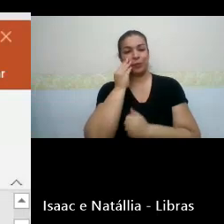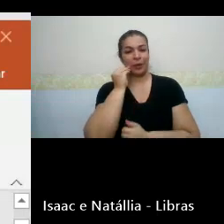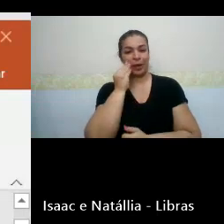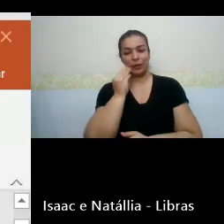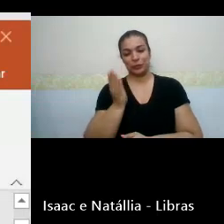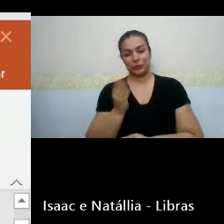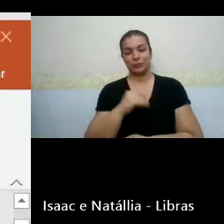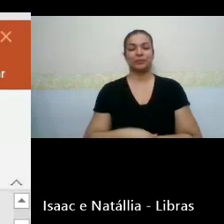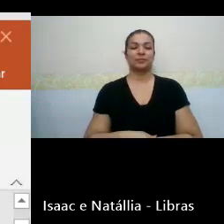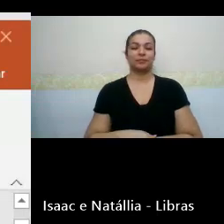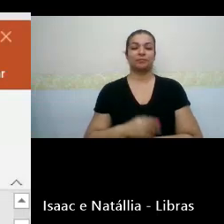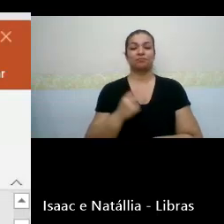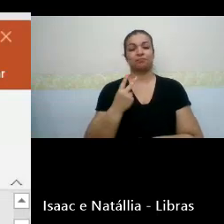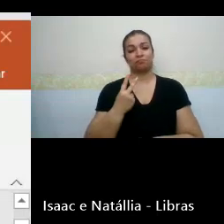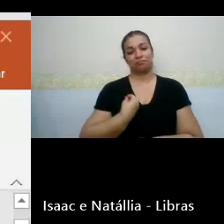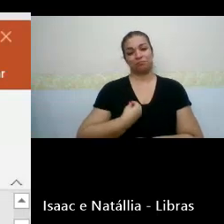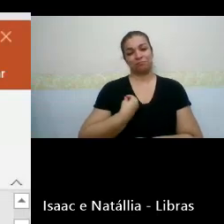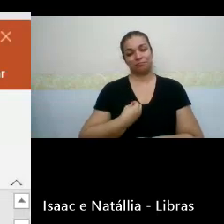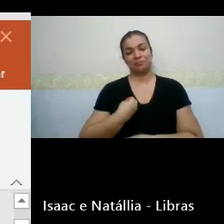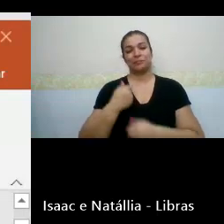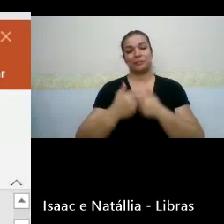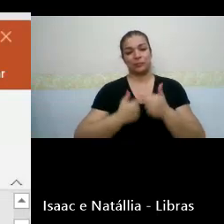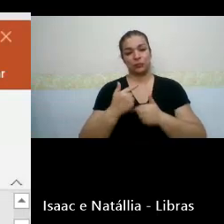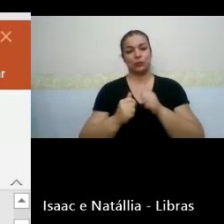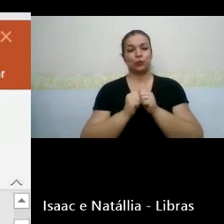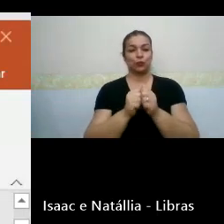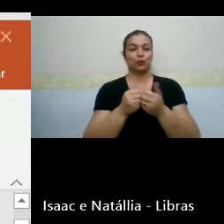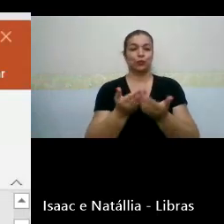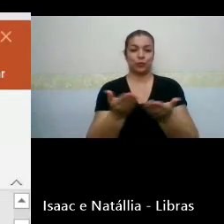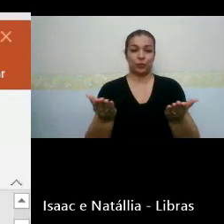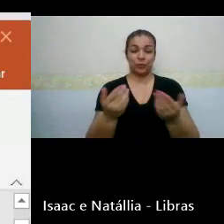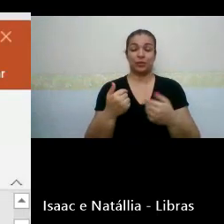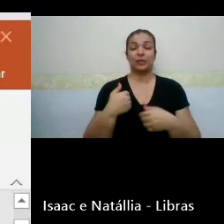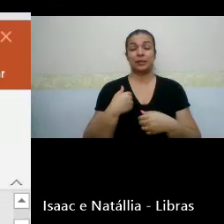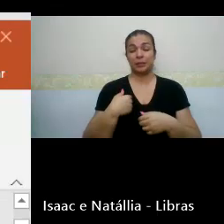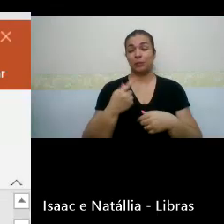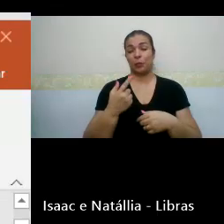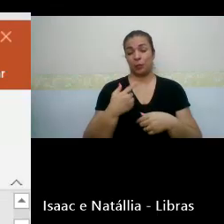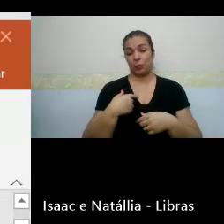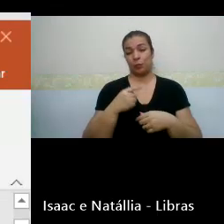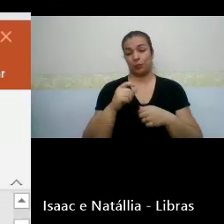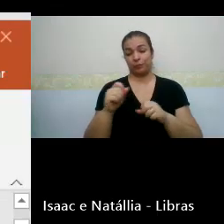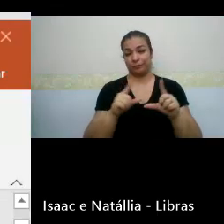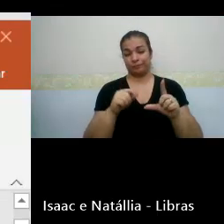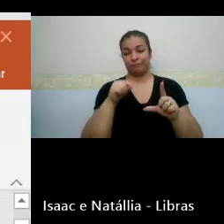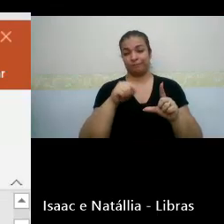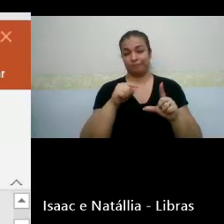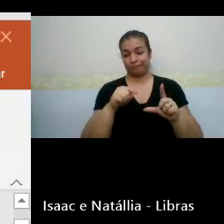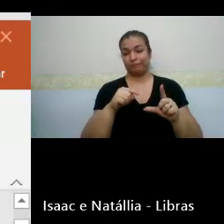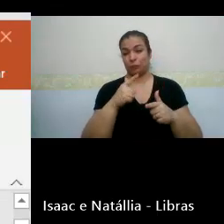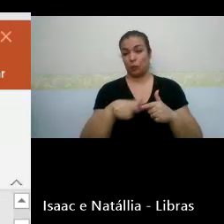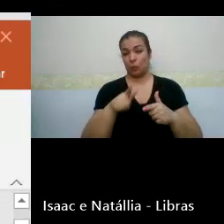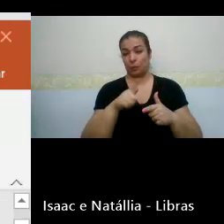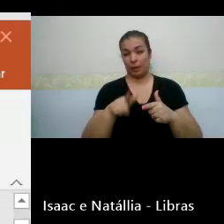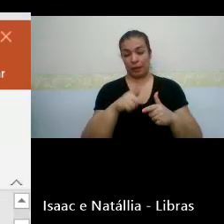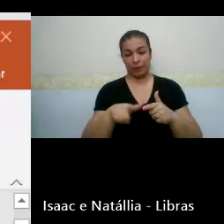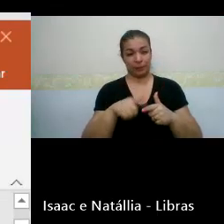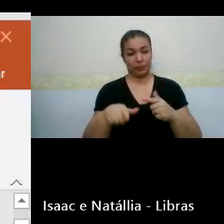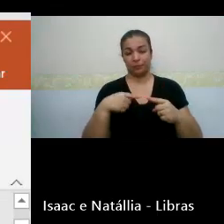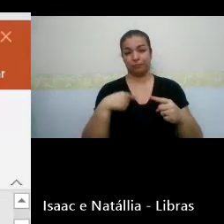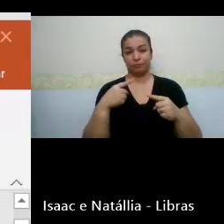para trabalhar durante esse momento com vocês, e meu equipamento, ele está com um problema de incompatibilidade com o Teams,